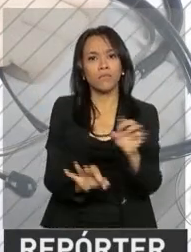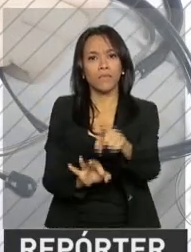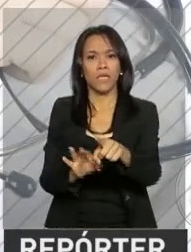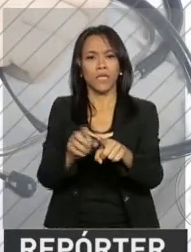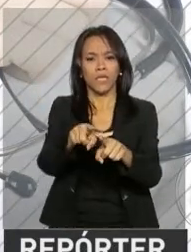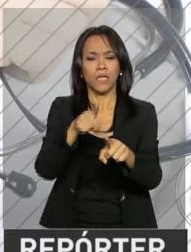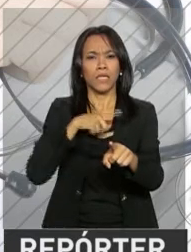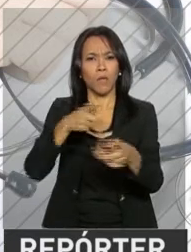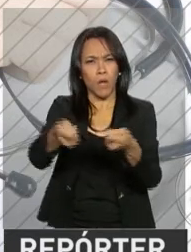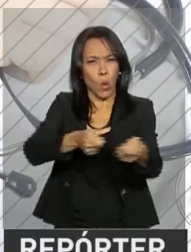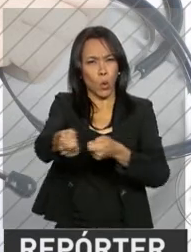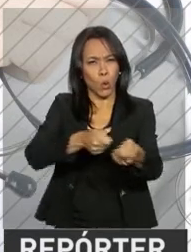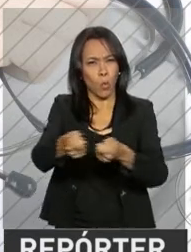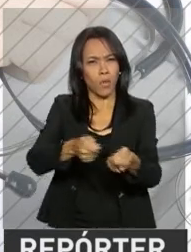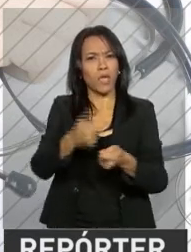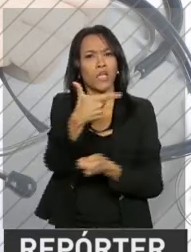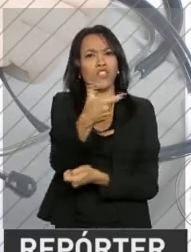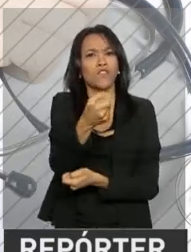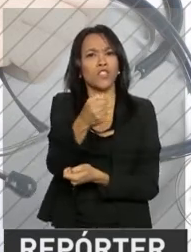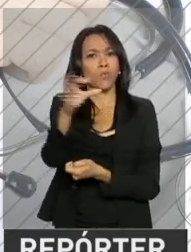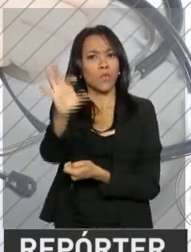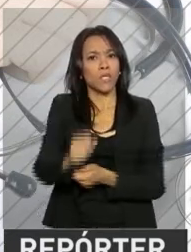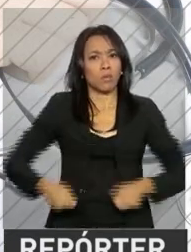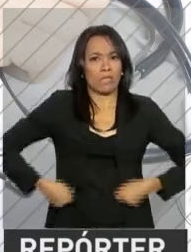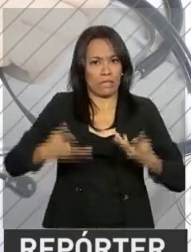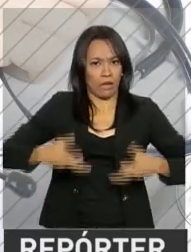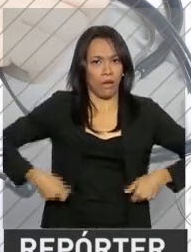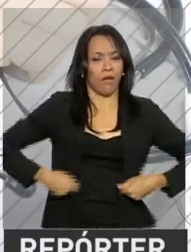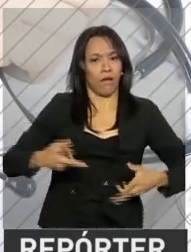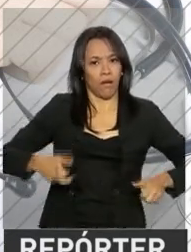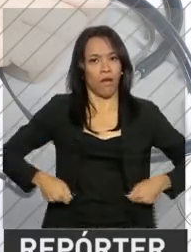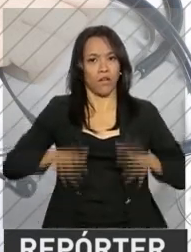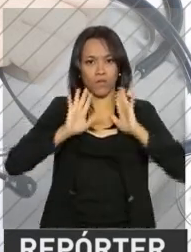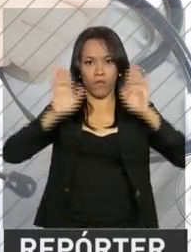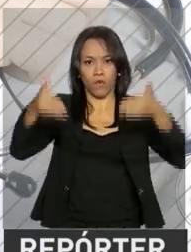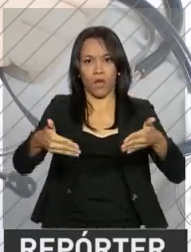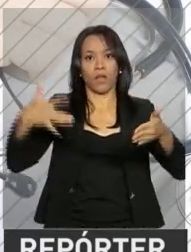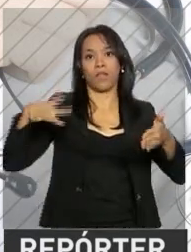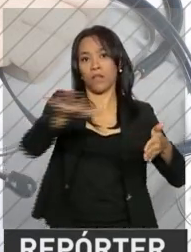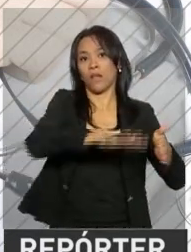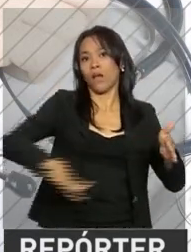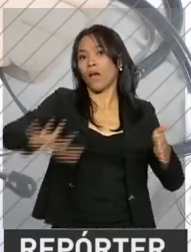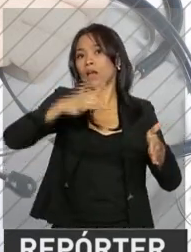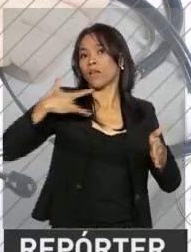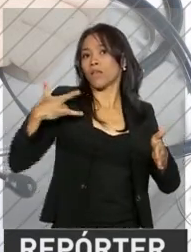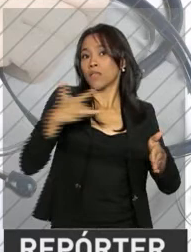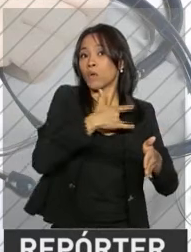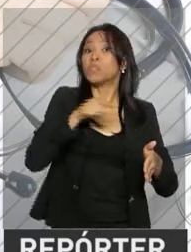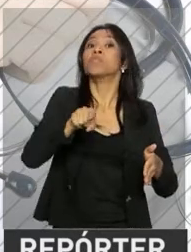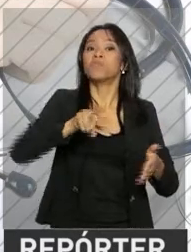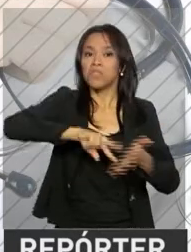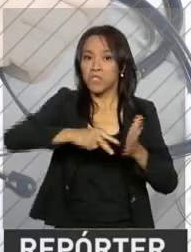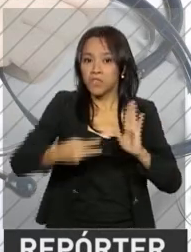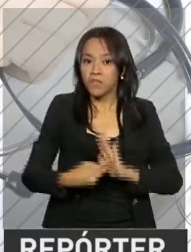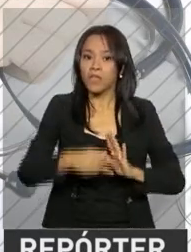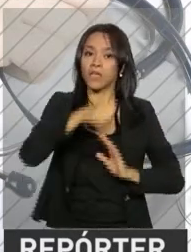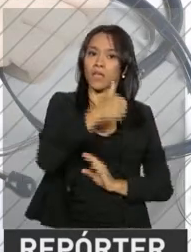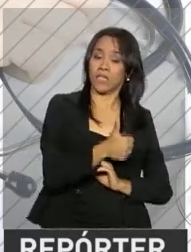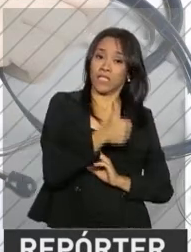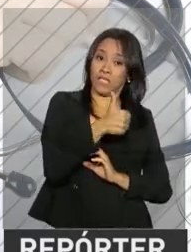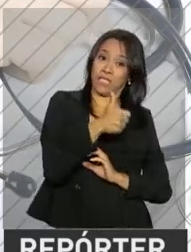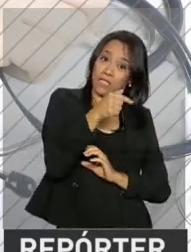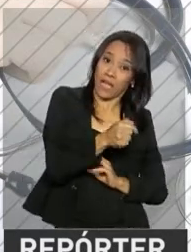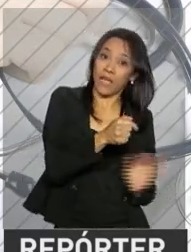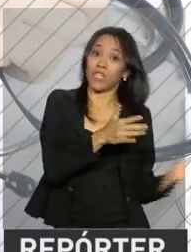gerar uma economia de até 20% dos gastos com atenção à saúde o que corresponde de 7 a 14 bilhões